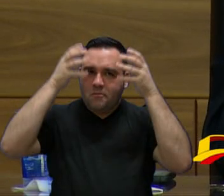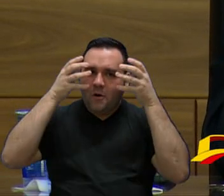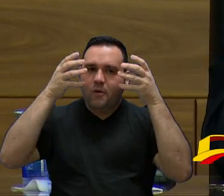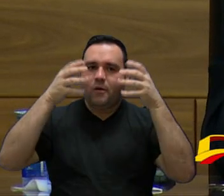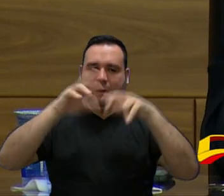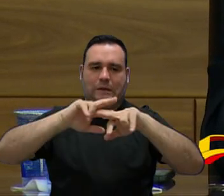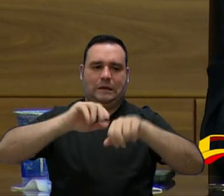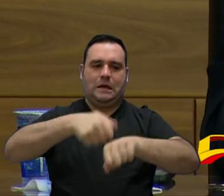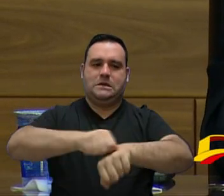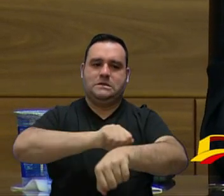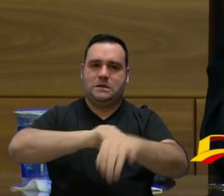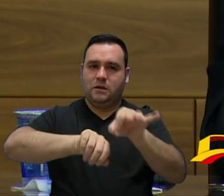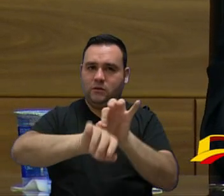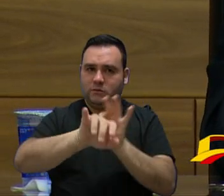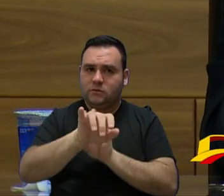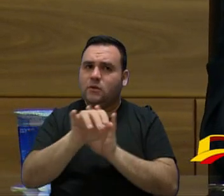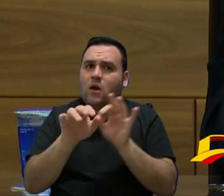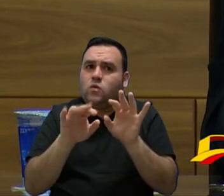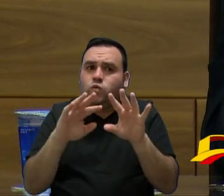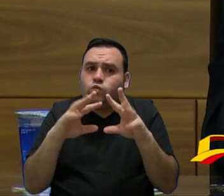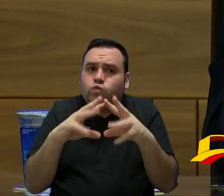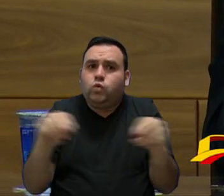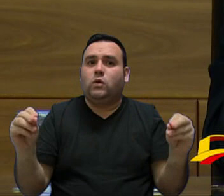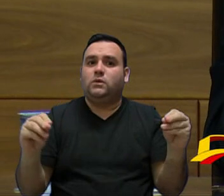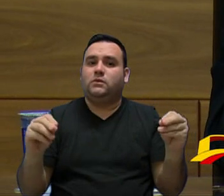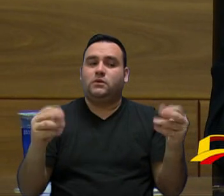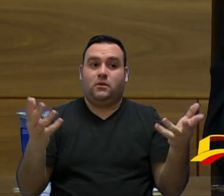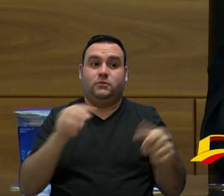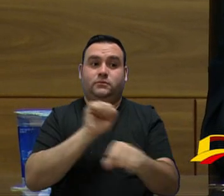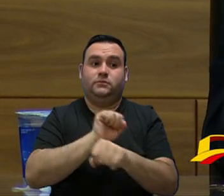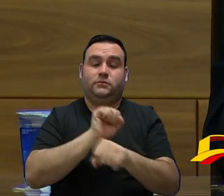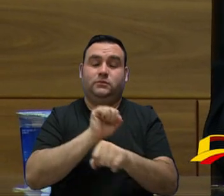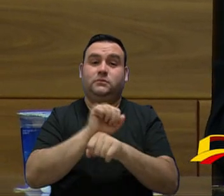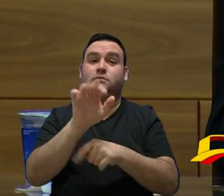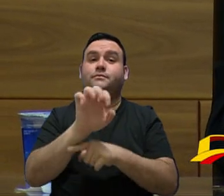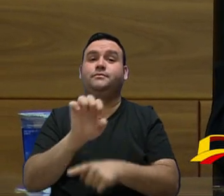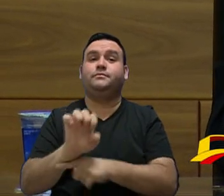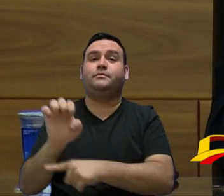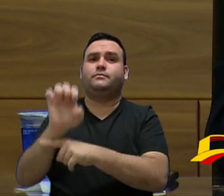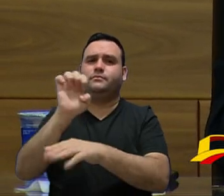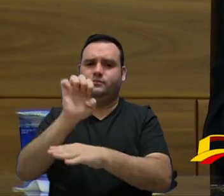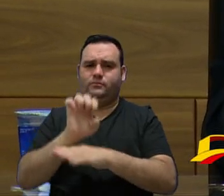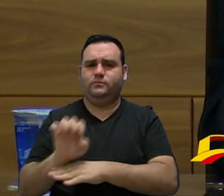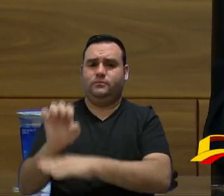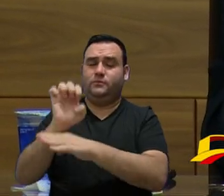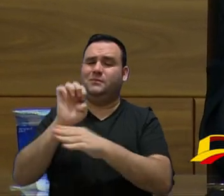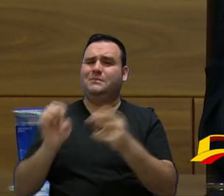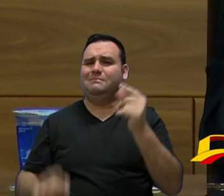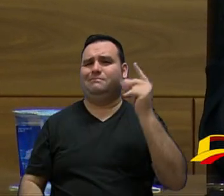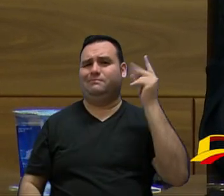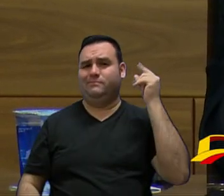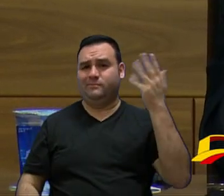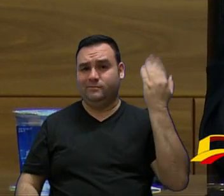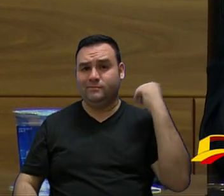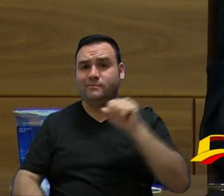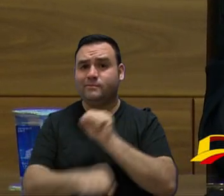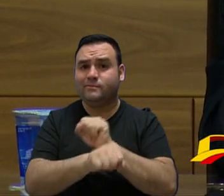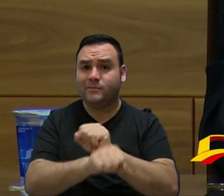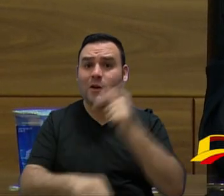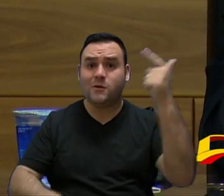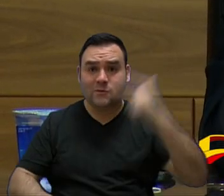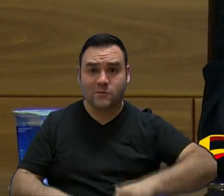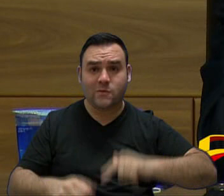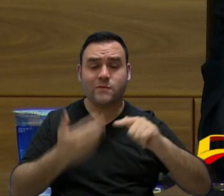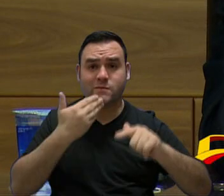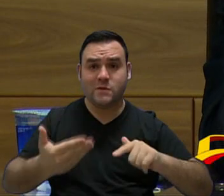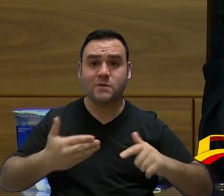pandemia desapareceram nós estamos no aguardo desse respiradores do estado há muito tempo a solicitação já foi feita